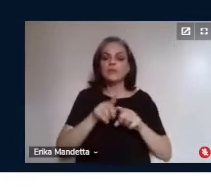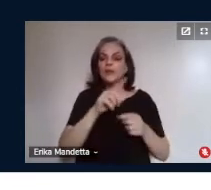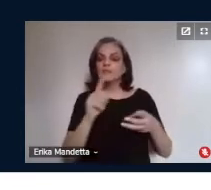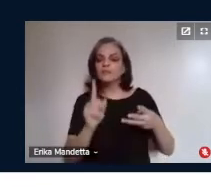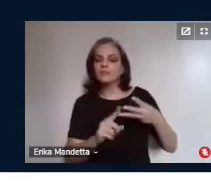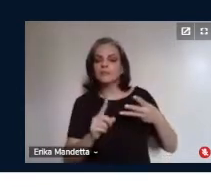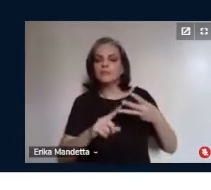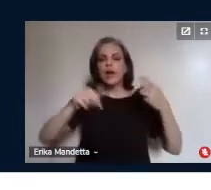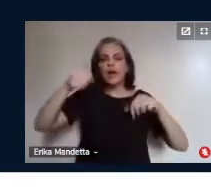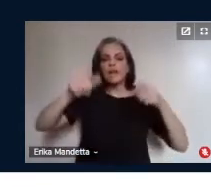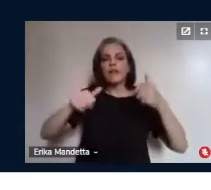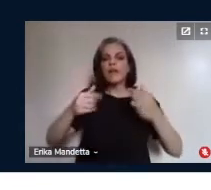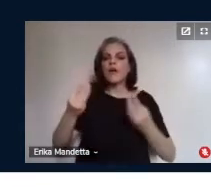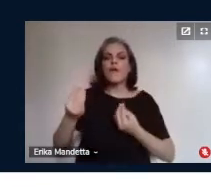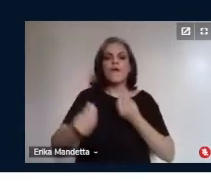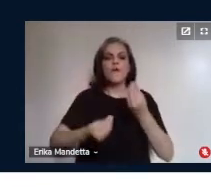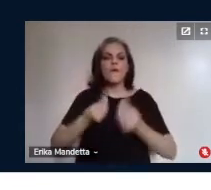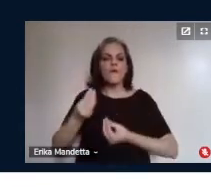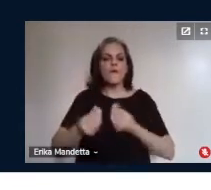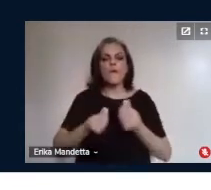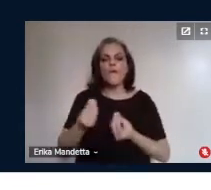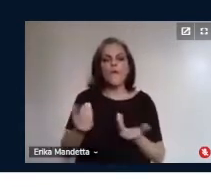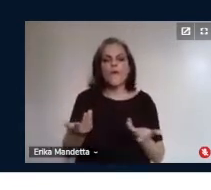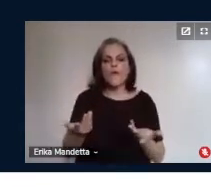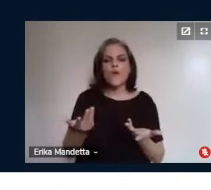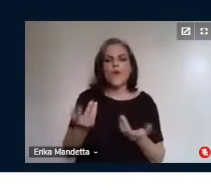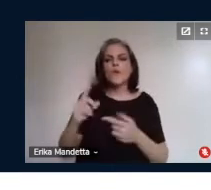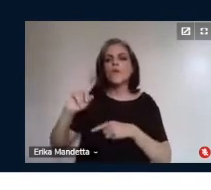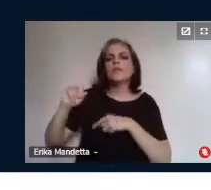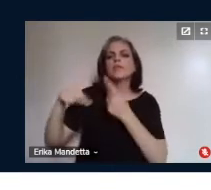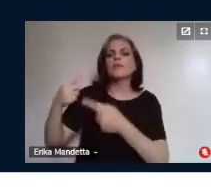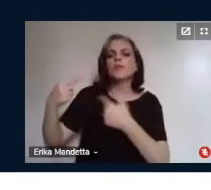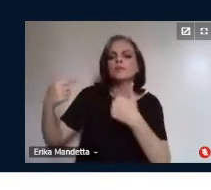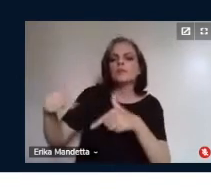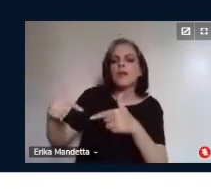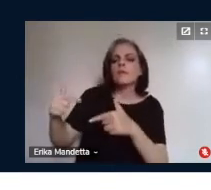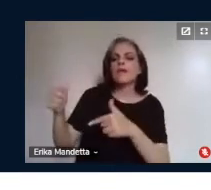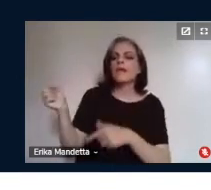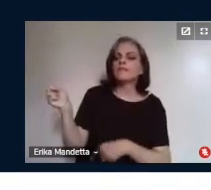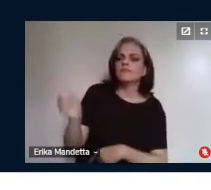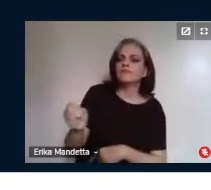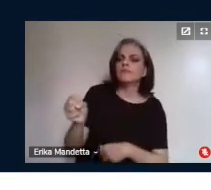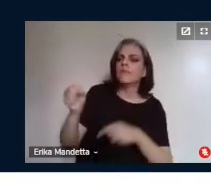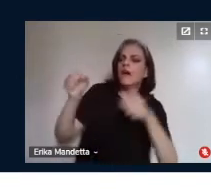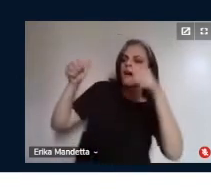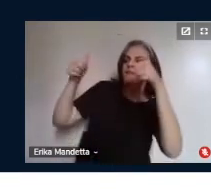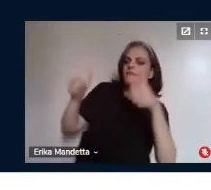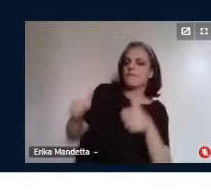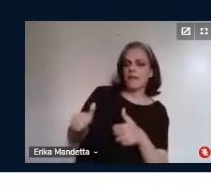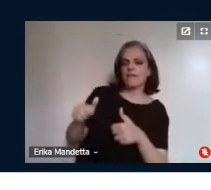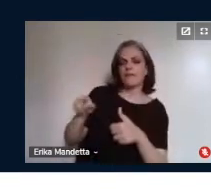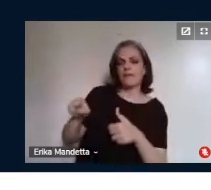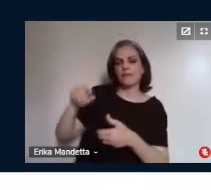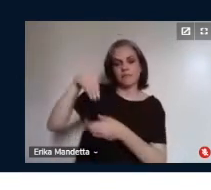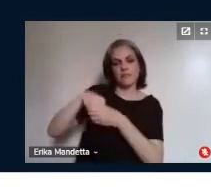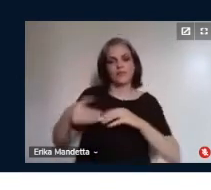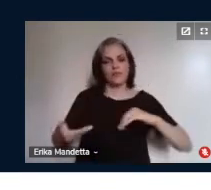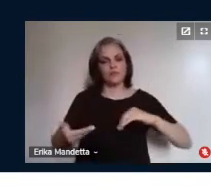os critérios de avaliação da interpretação, que é realizada dentro do Congresso.